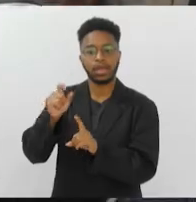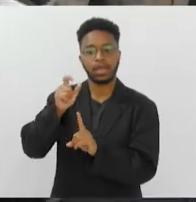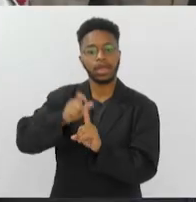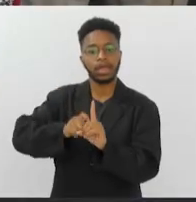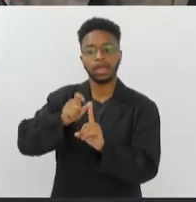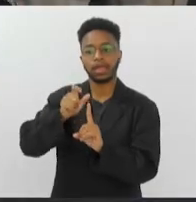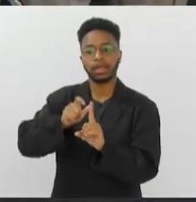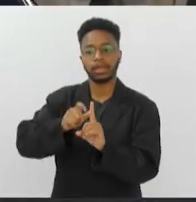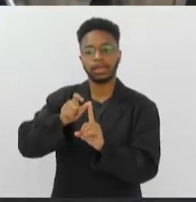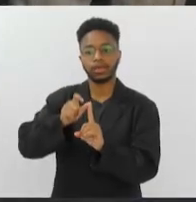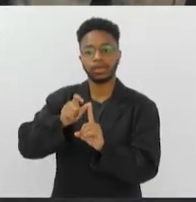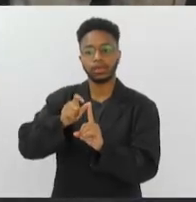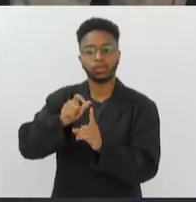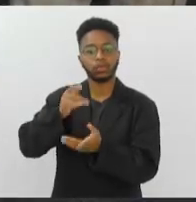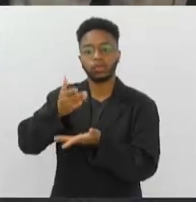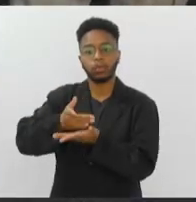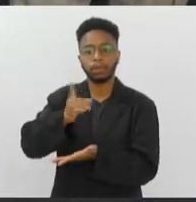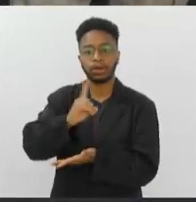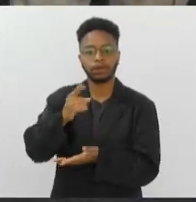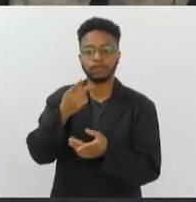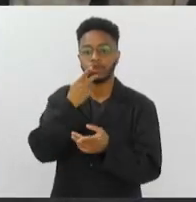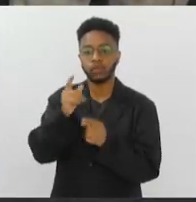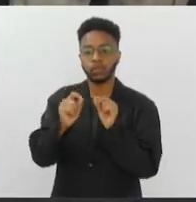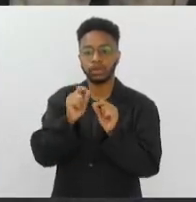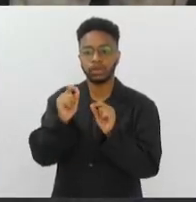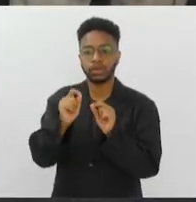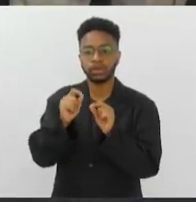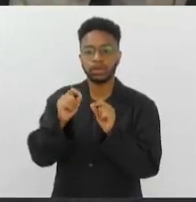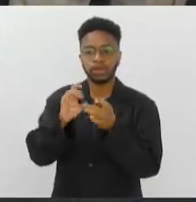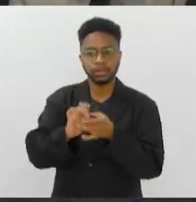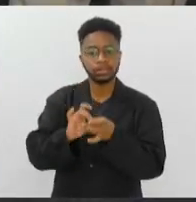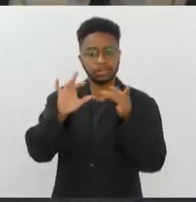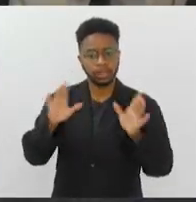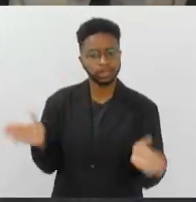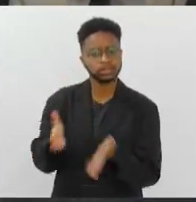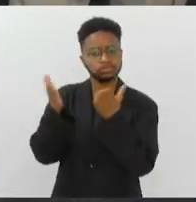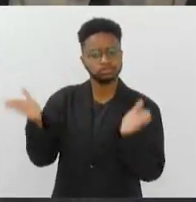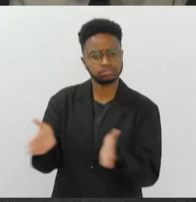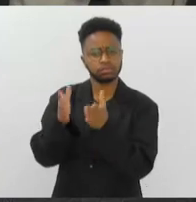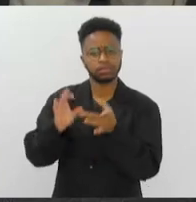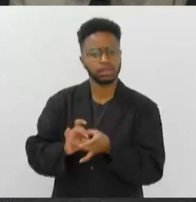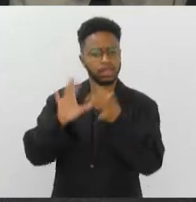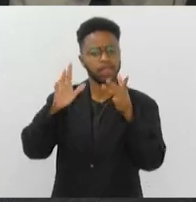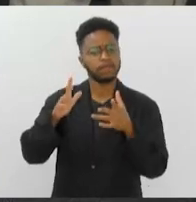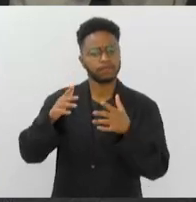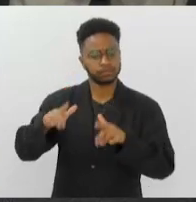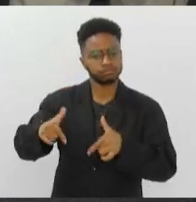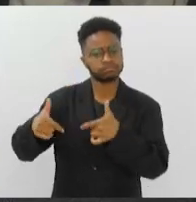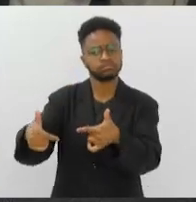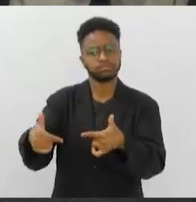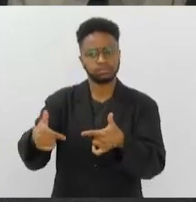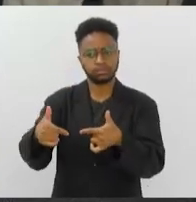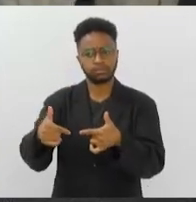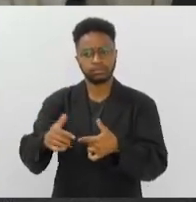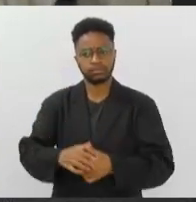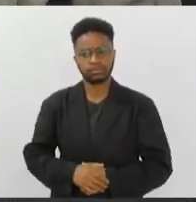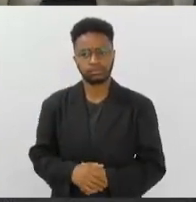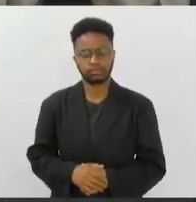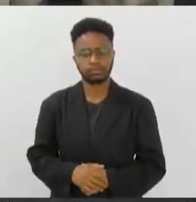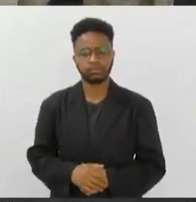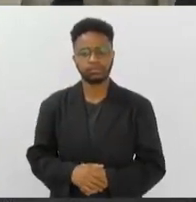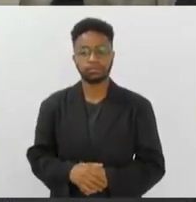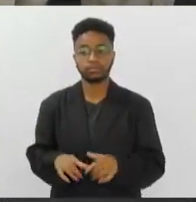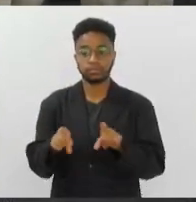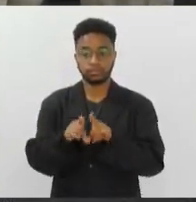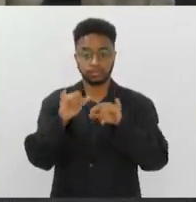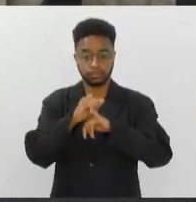ela não parava o talento, ela disse, não interferia no talento, deixava a pessoa criar à vontade. Pode criar à vontade, quanto mais criar, melhor. E falar